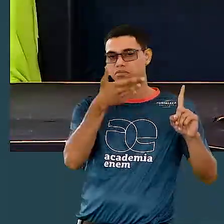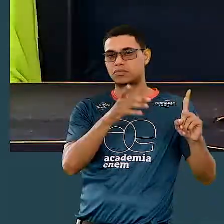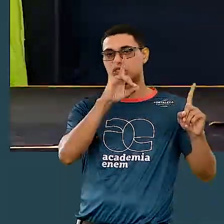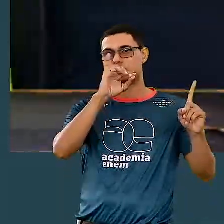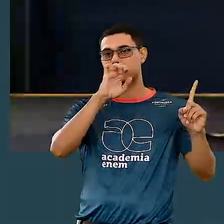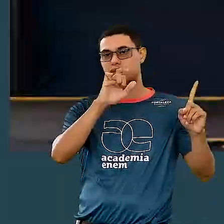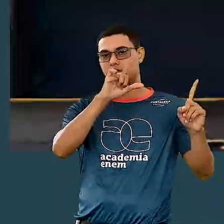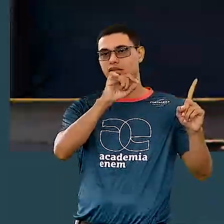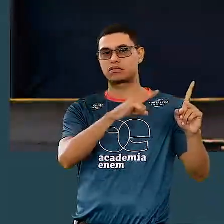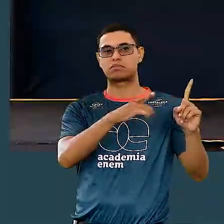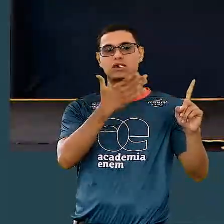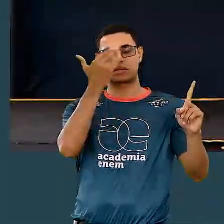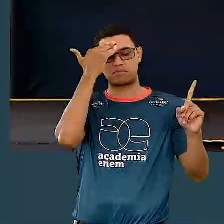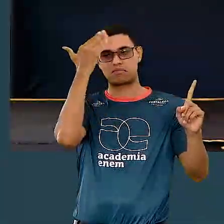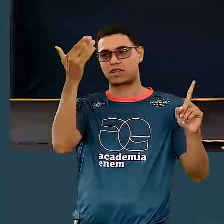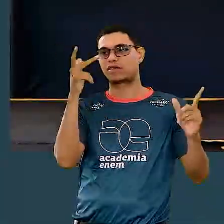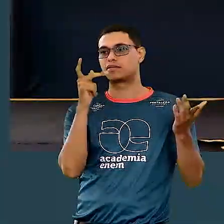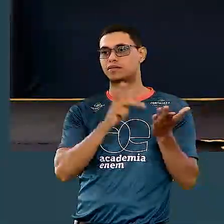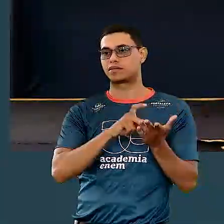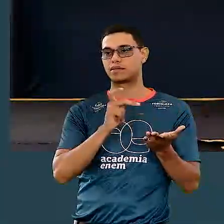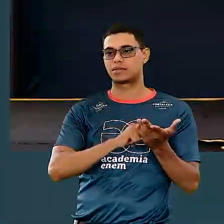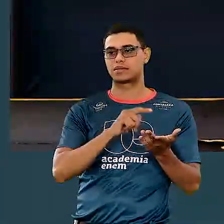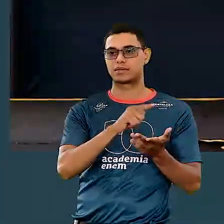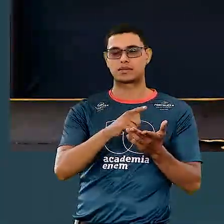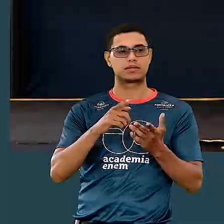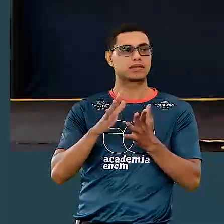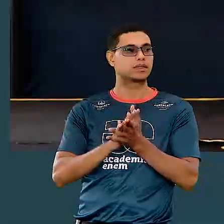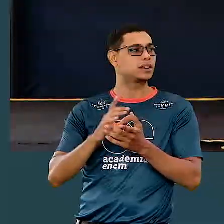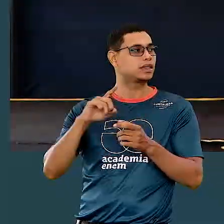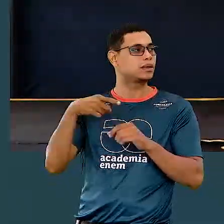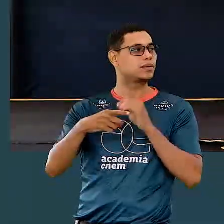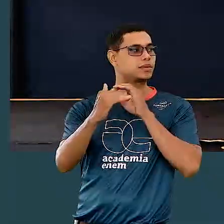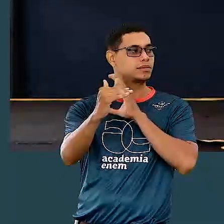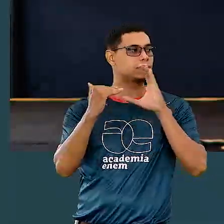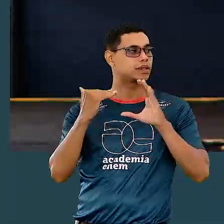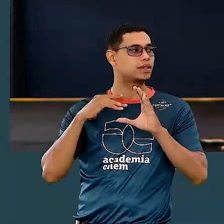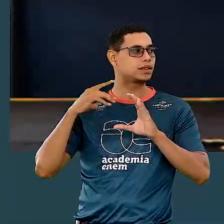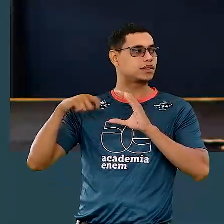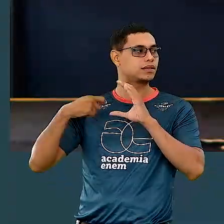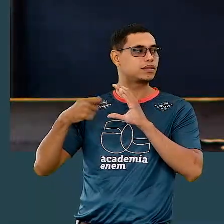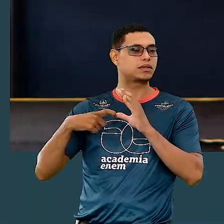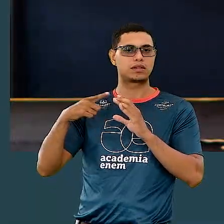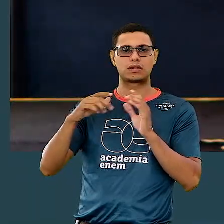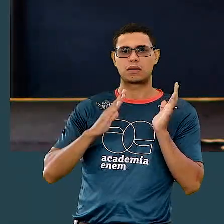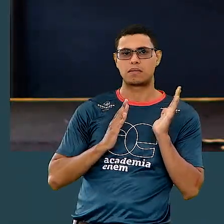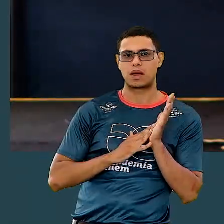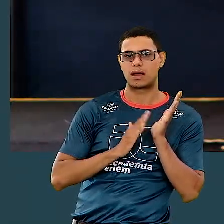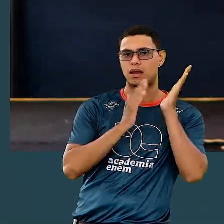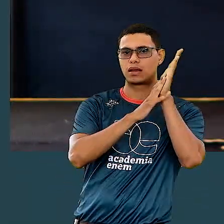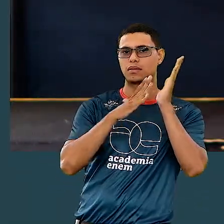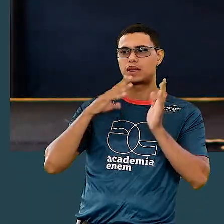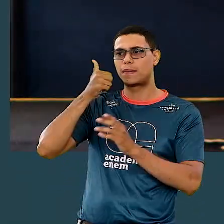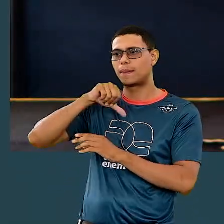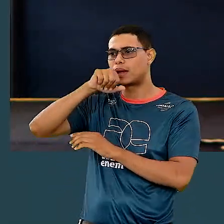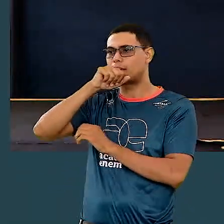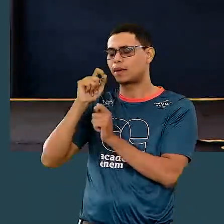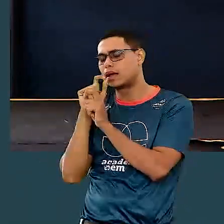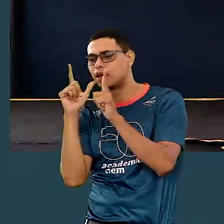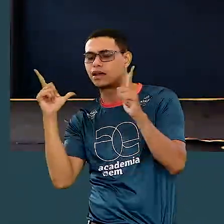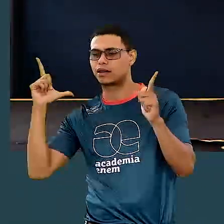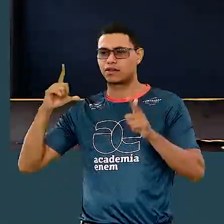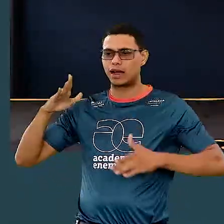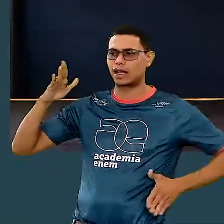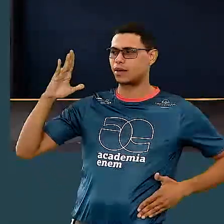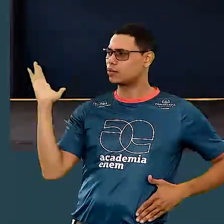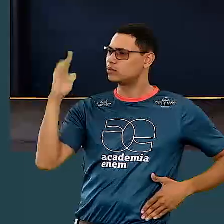aí. O Pix tá garantido, viu? Vamos mandar aí pra você depois, viu, Diego? Olha só. Uns elogios desse aí, nem minha mãe me acorda dizendo vagabundo,